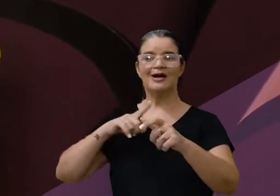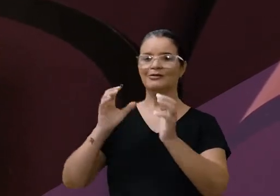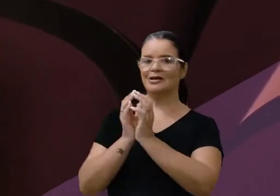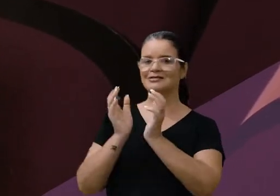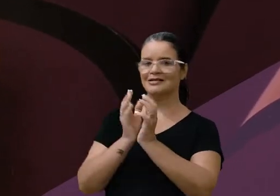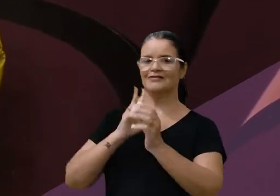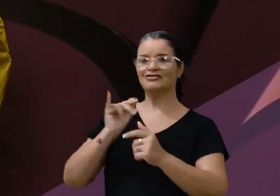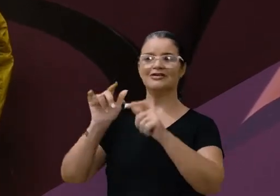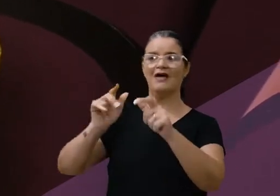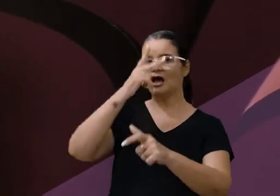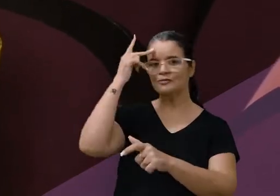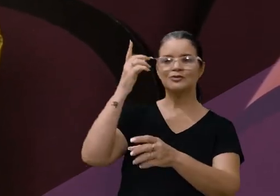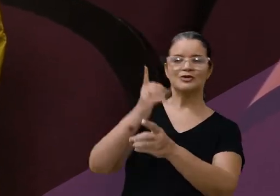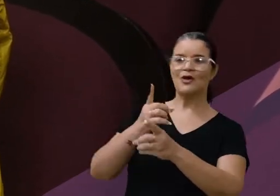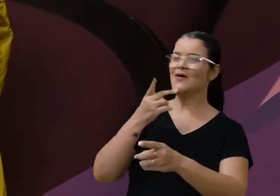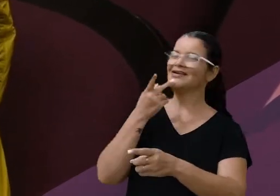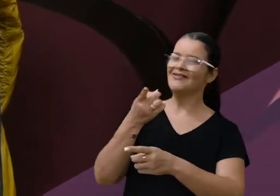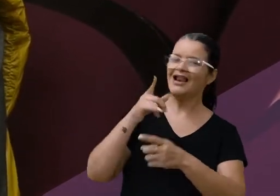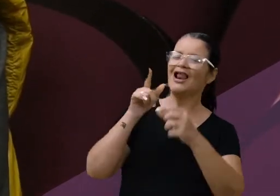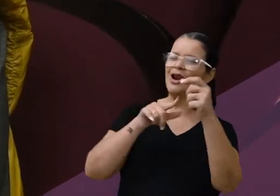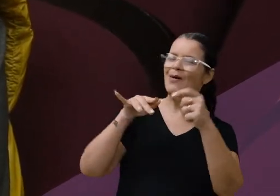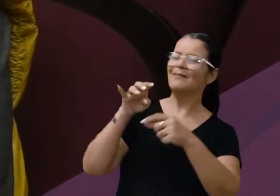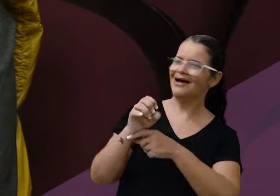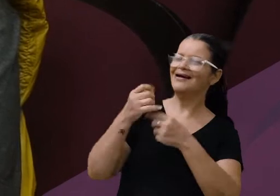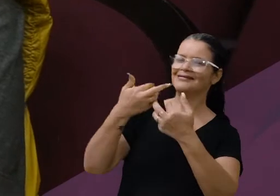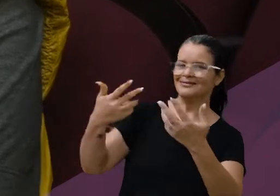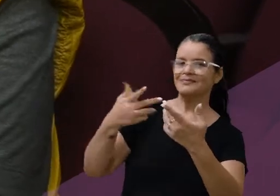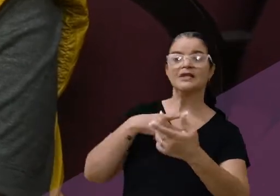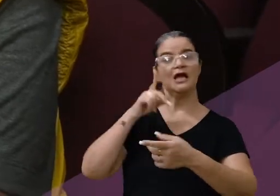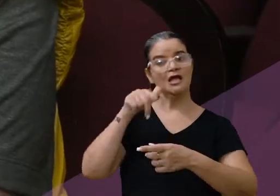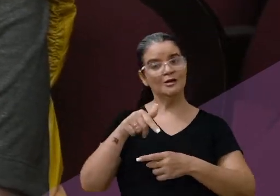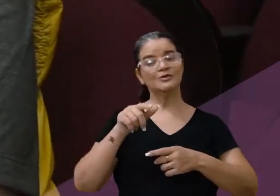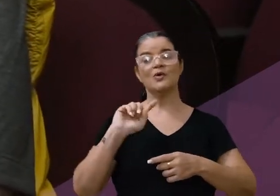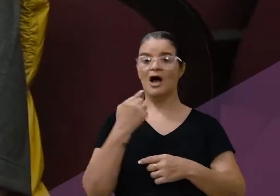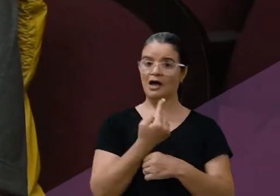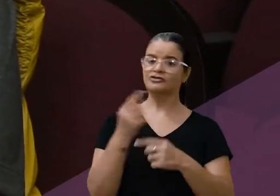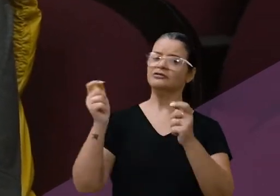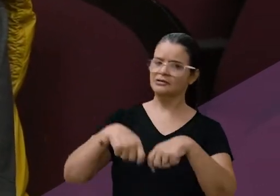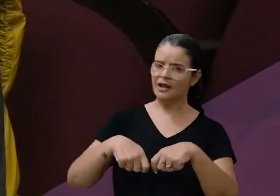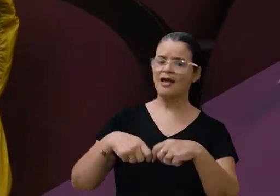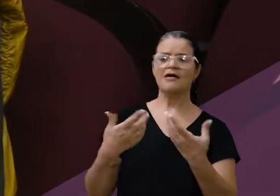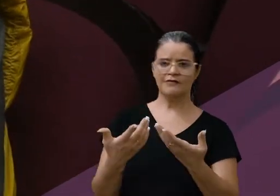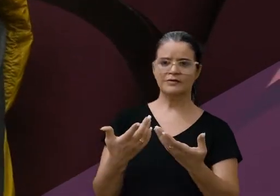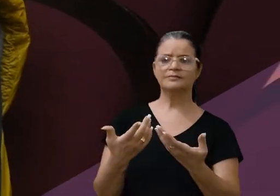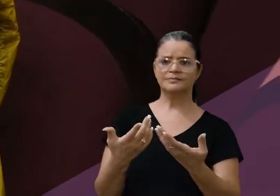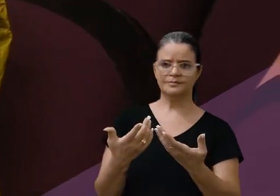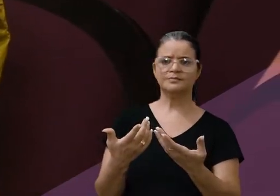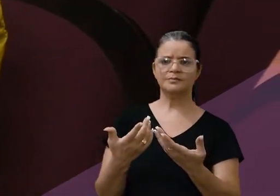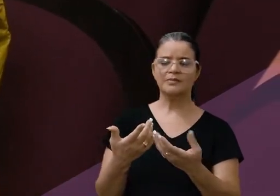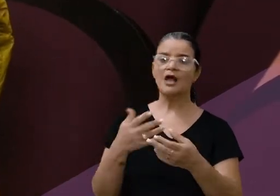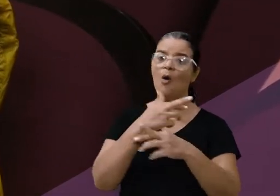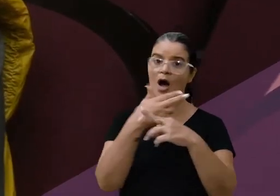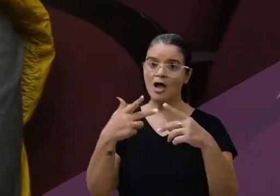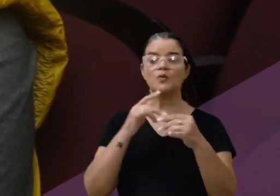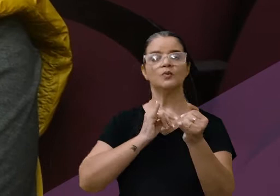dá oportunidade para pessoas como a gente cheguem a ser ouvidos pelas pessoas no Brasil inteiro, sabe? Então, vem do interior e